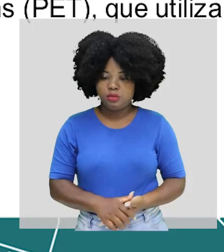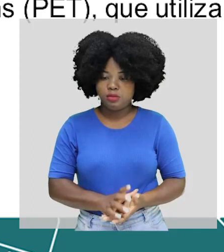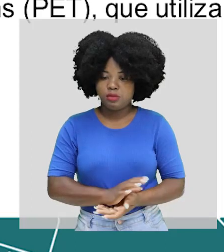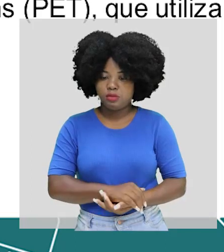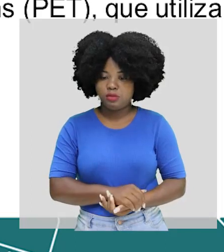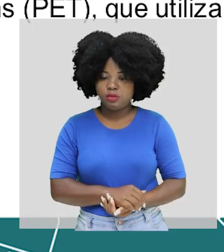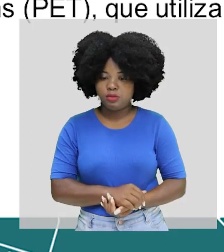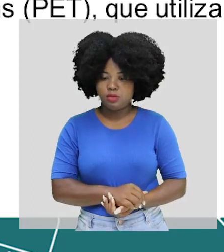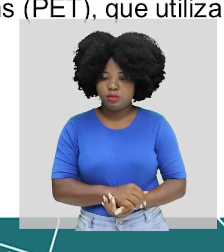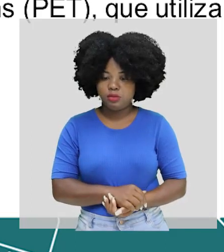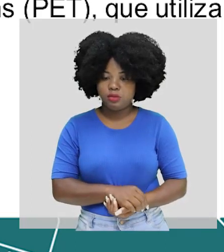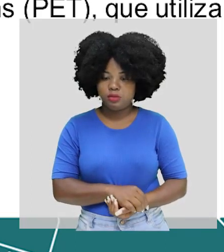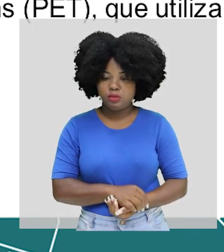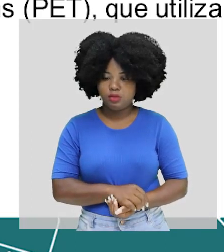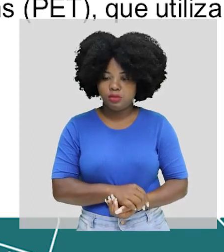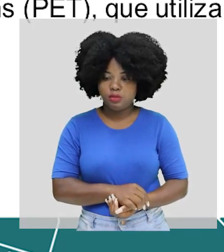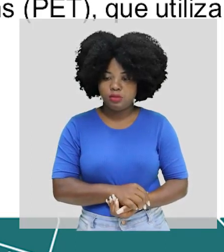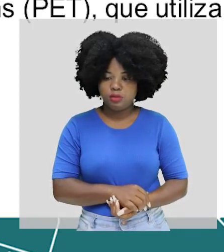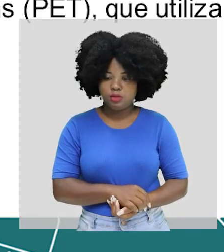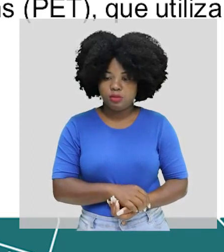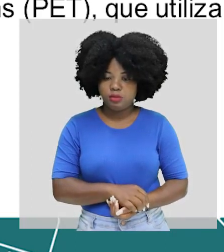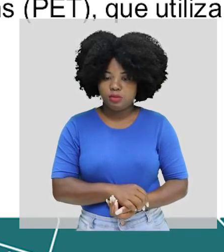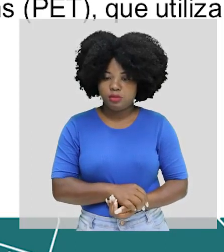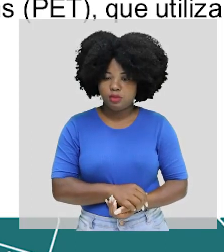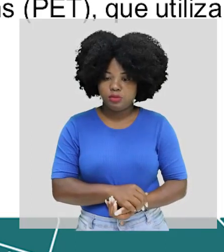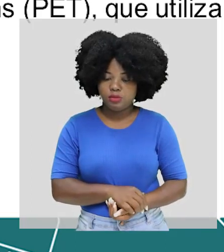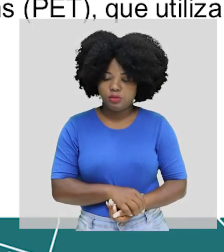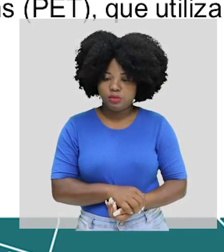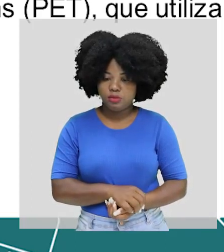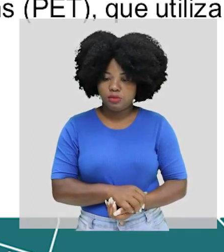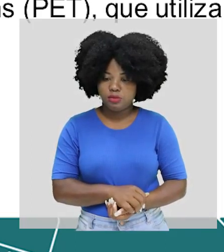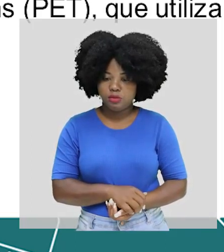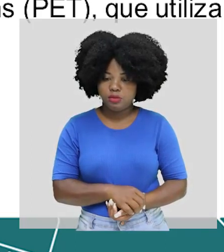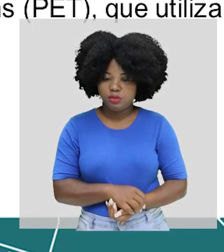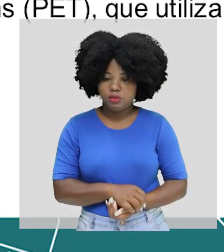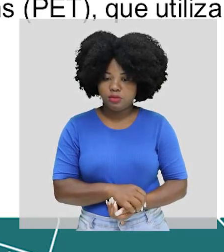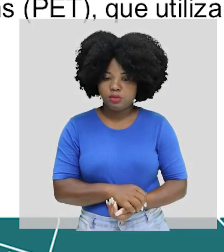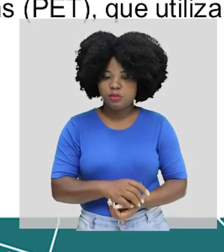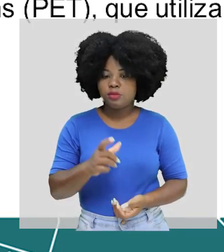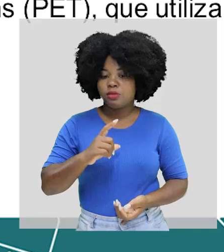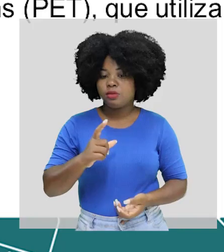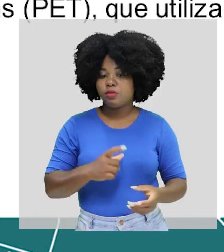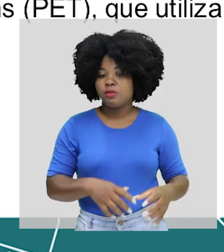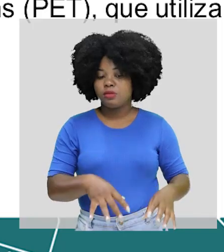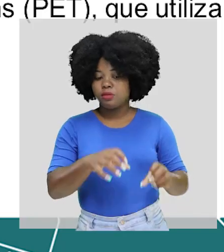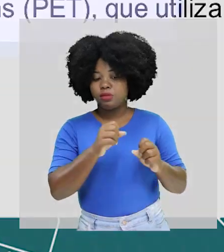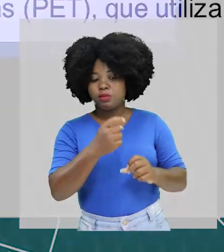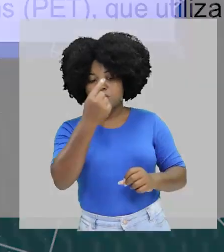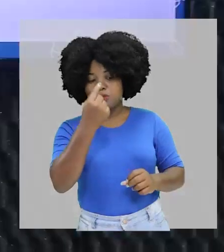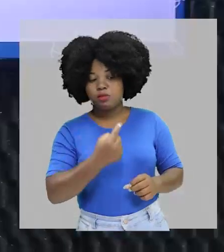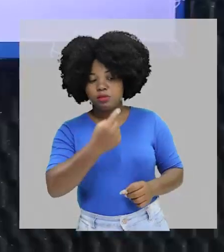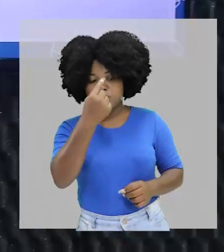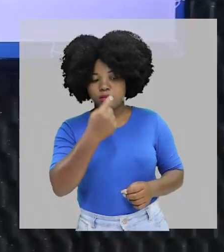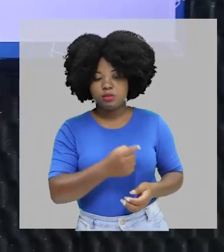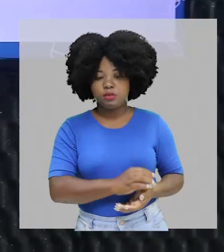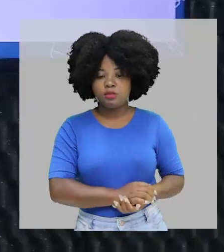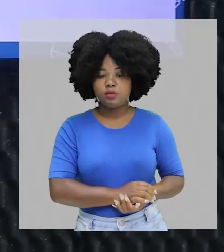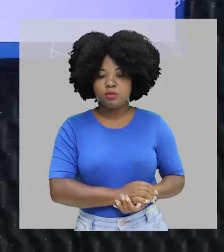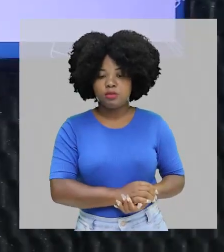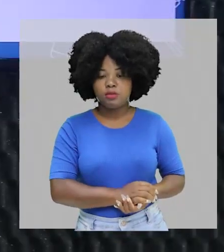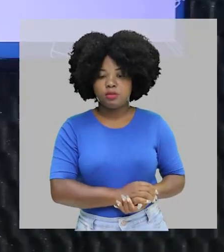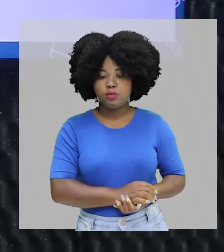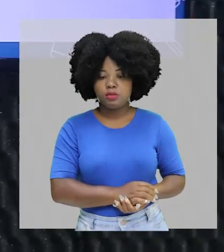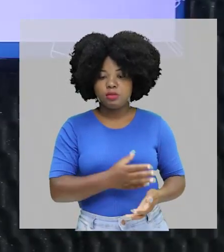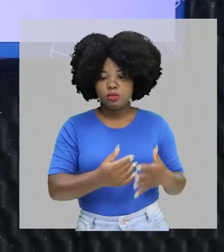para realizar diagnóstico, ou seja, fazer a imagem de um determinado